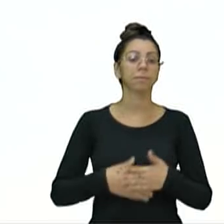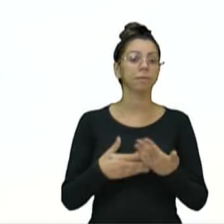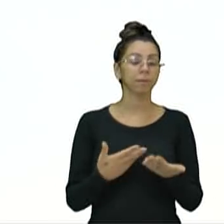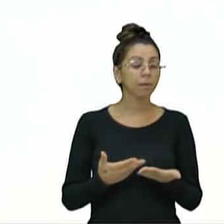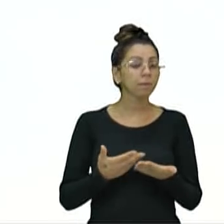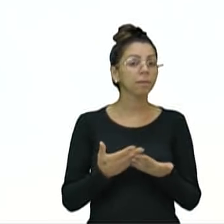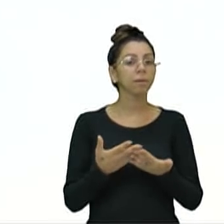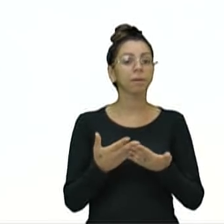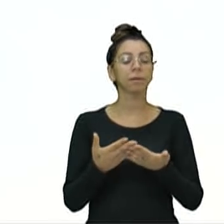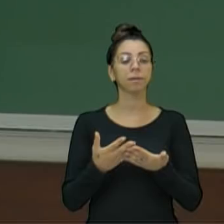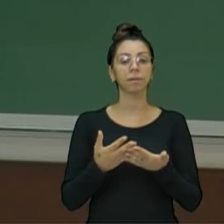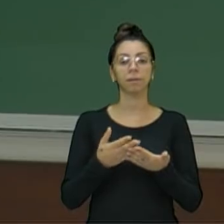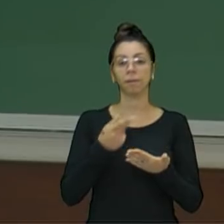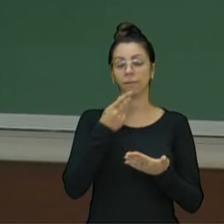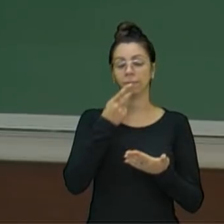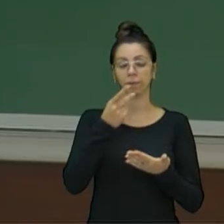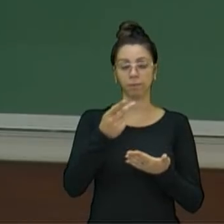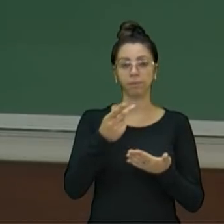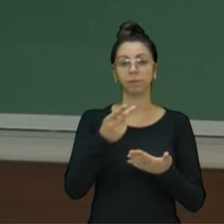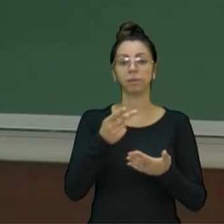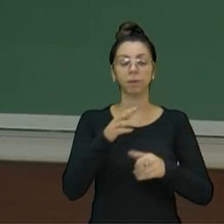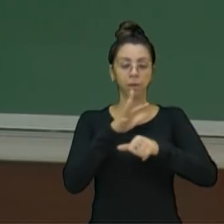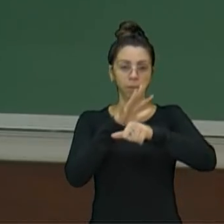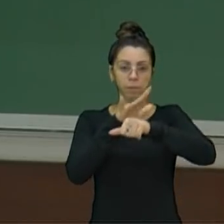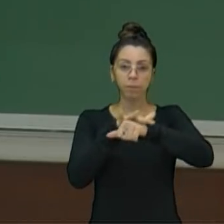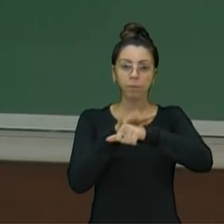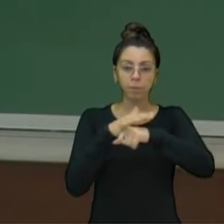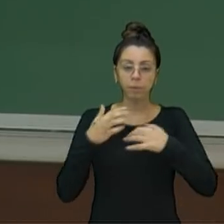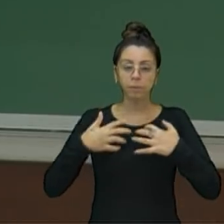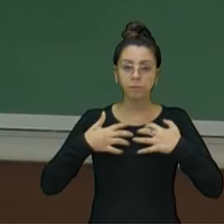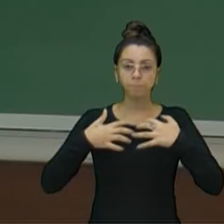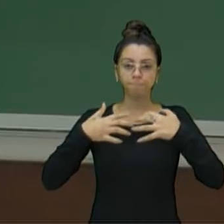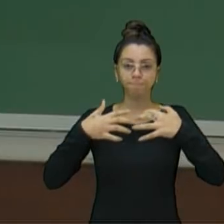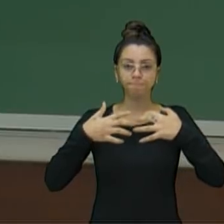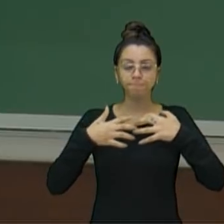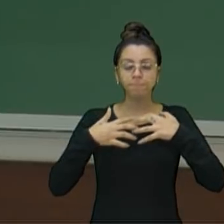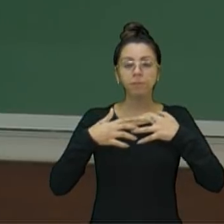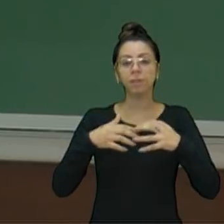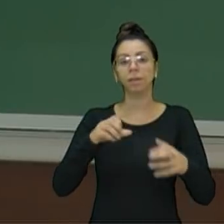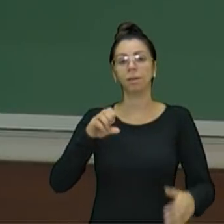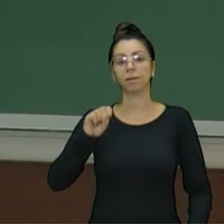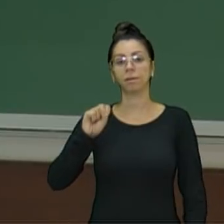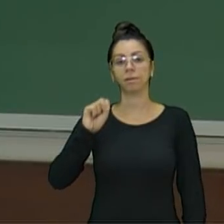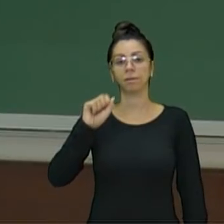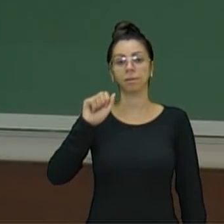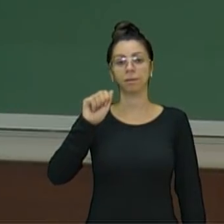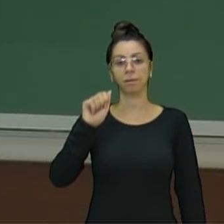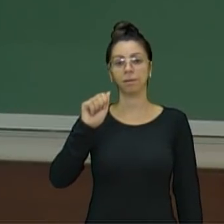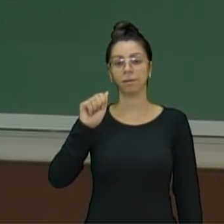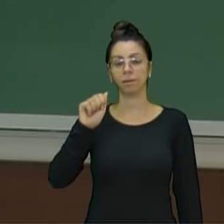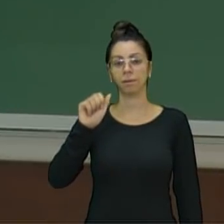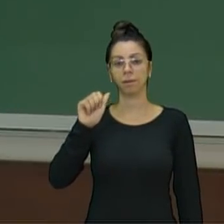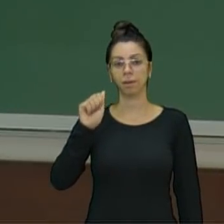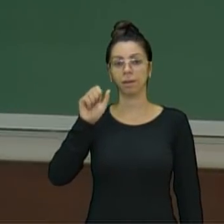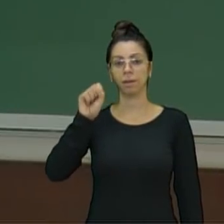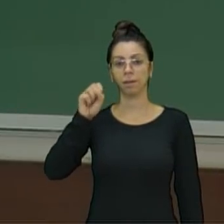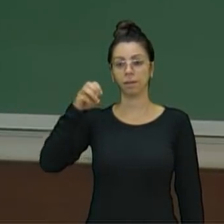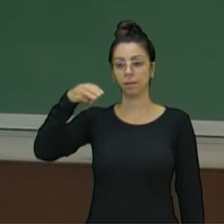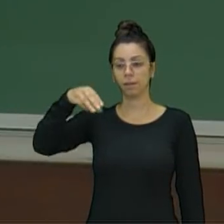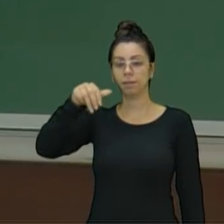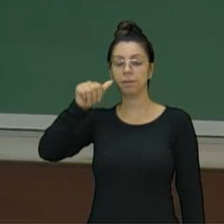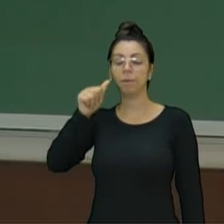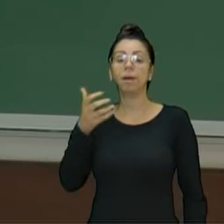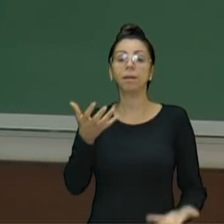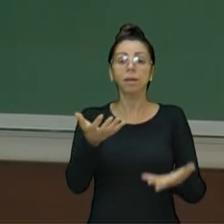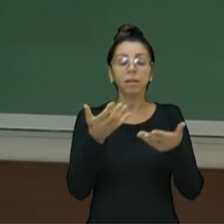contando ali, por questão da asma, que ela tinha ou ainda tem, ela queria jogar futebol.